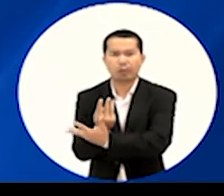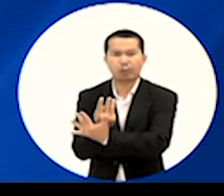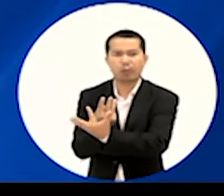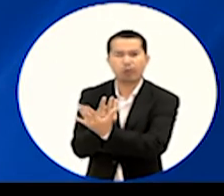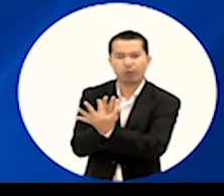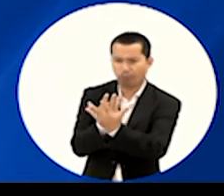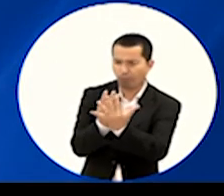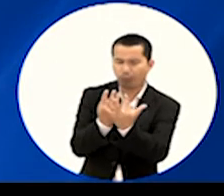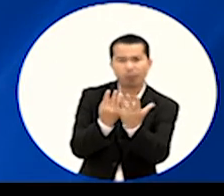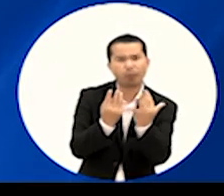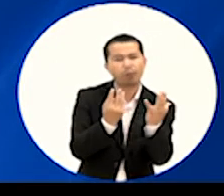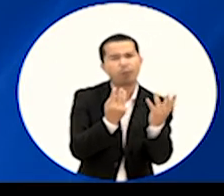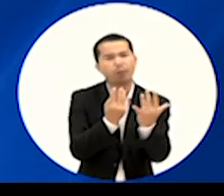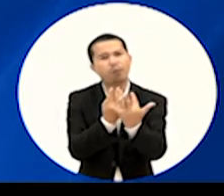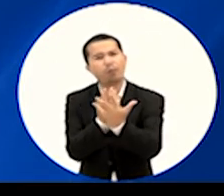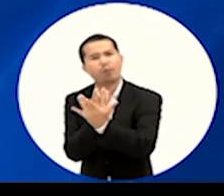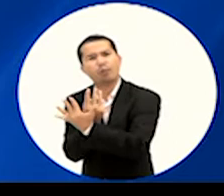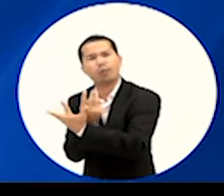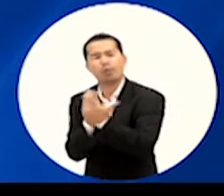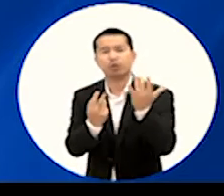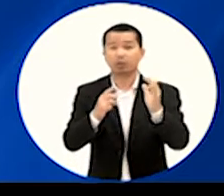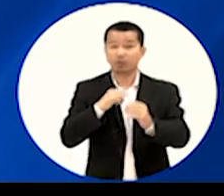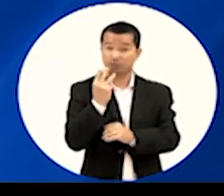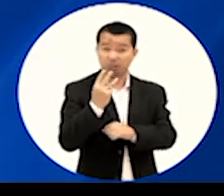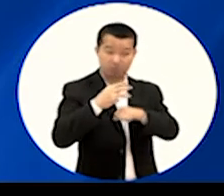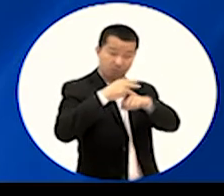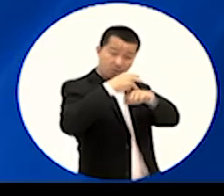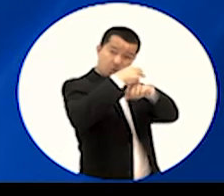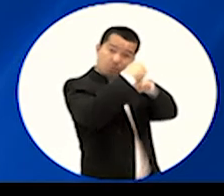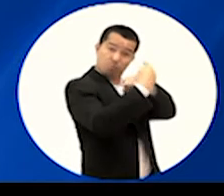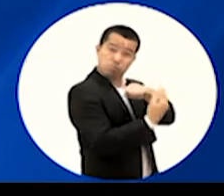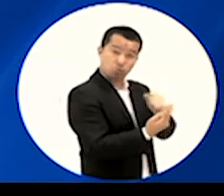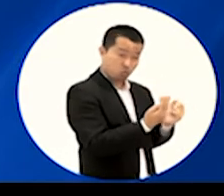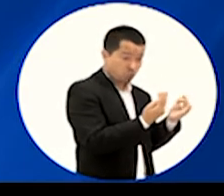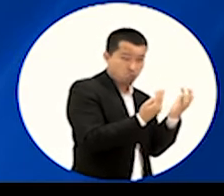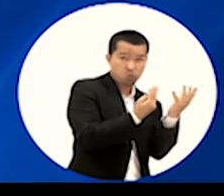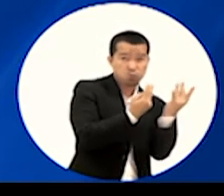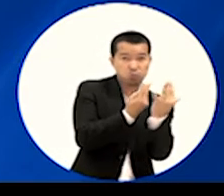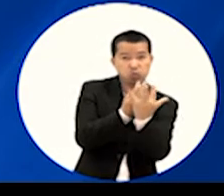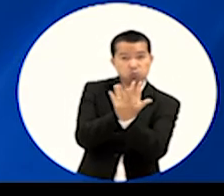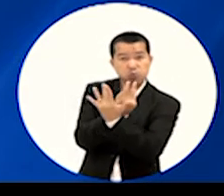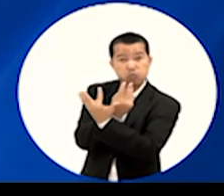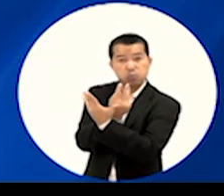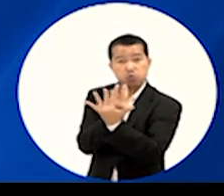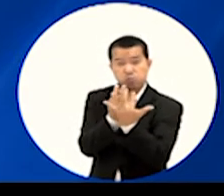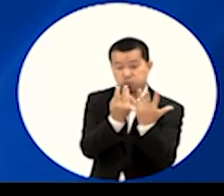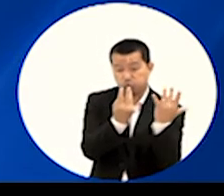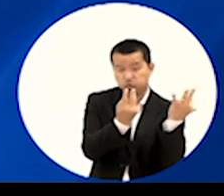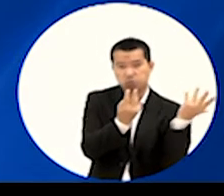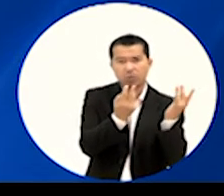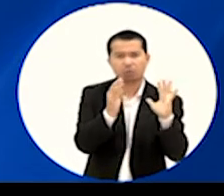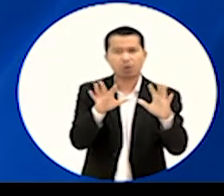E amarrados, Sadraque, Mesaque e Abidnego caíram na fornalha. E de repente,